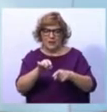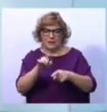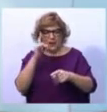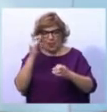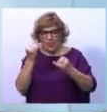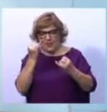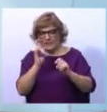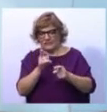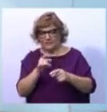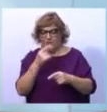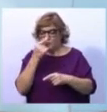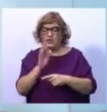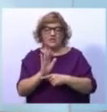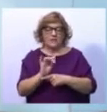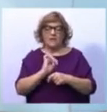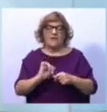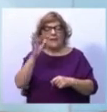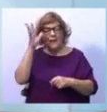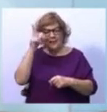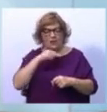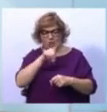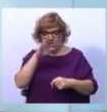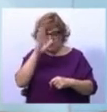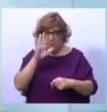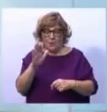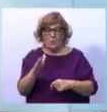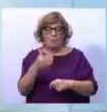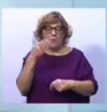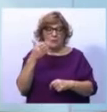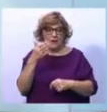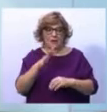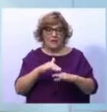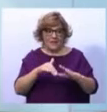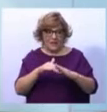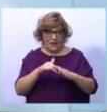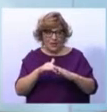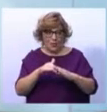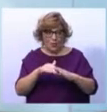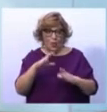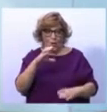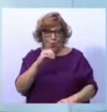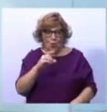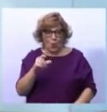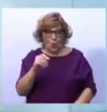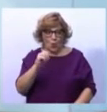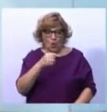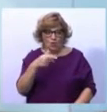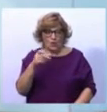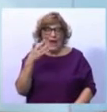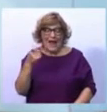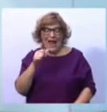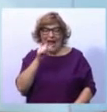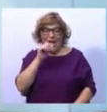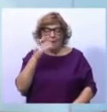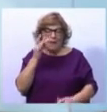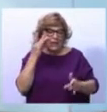essas ideias. Por exemplo, em relação ao leite, nós sabemos que o primeiro é produzido primeiro o colostro, e o colostro é um líquido